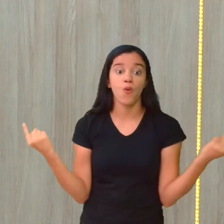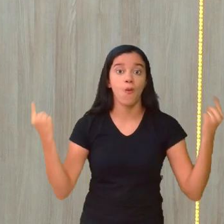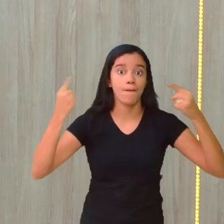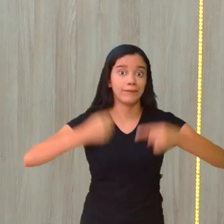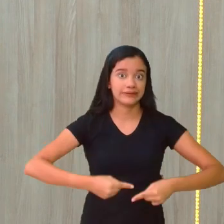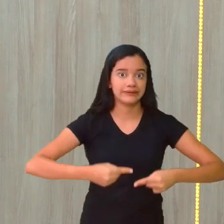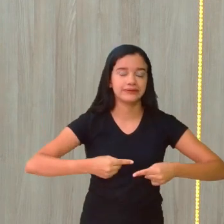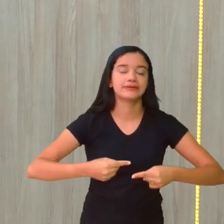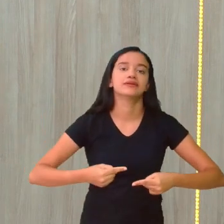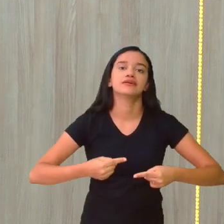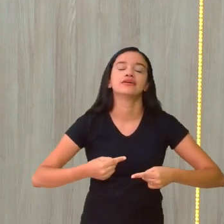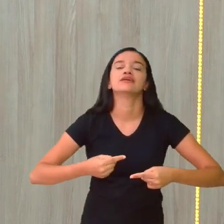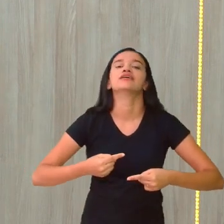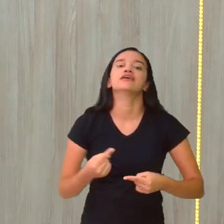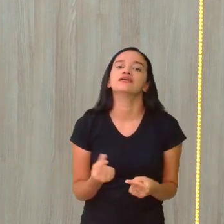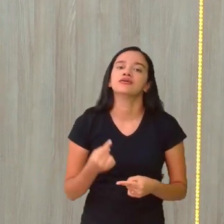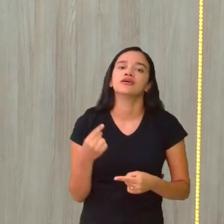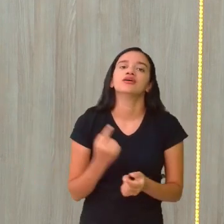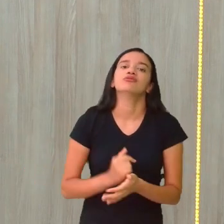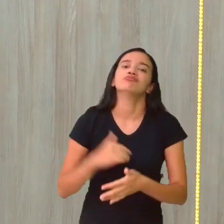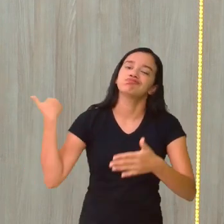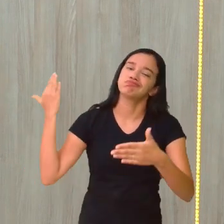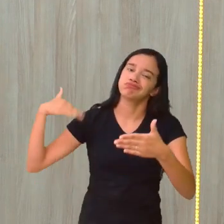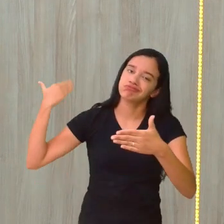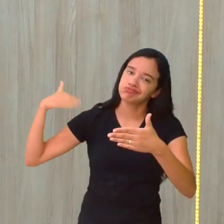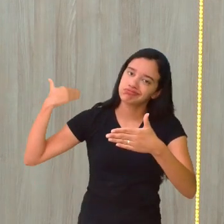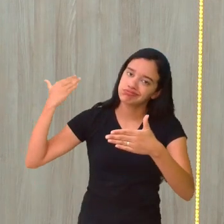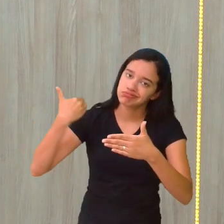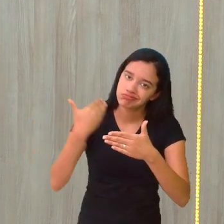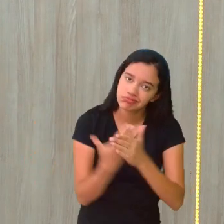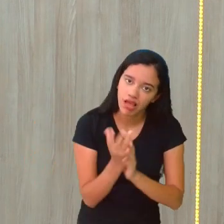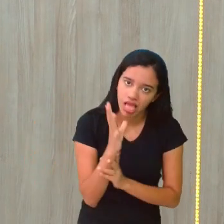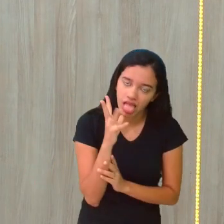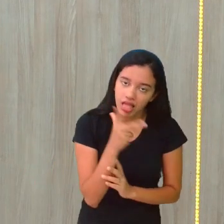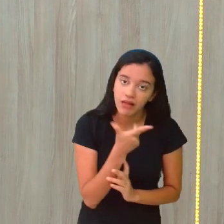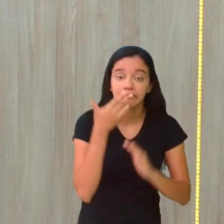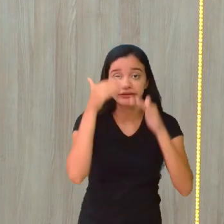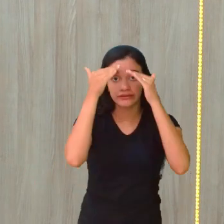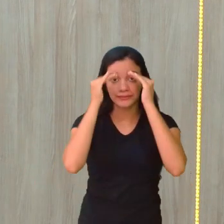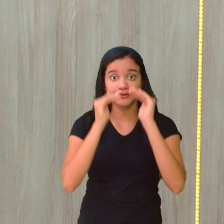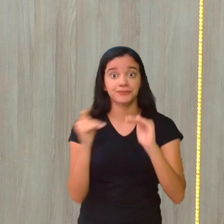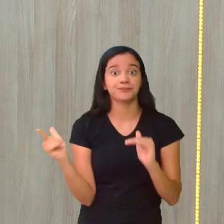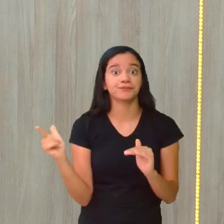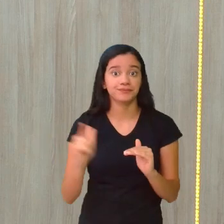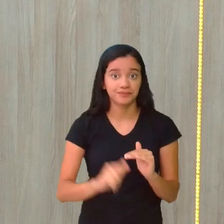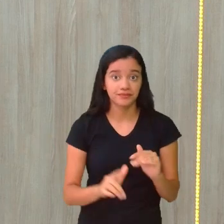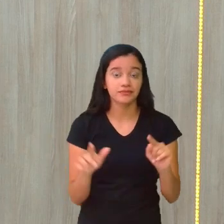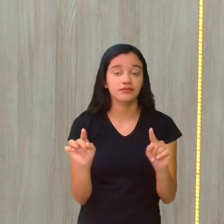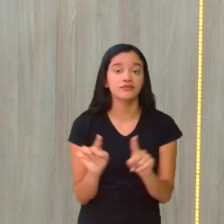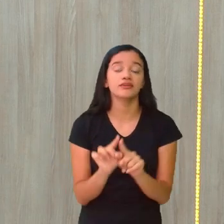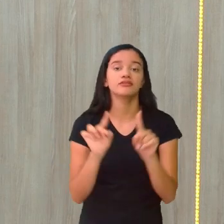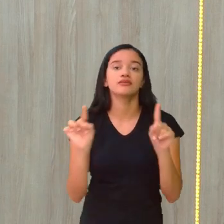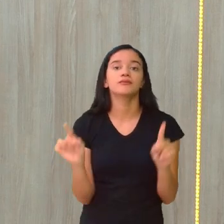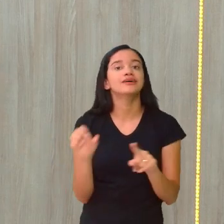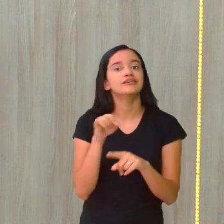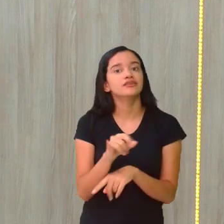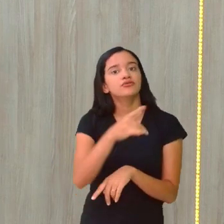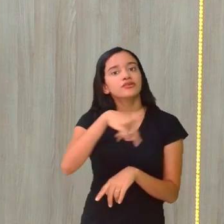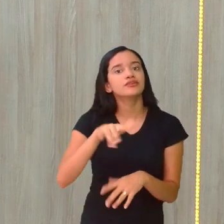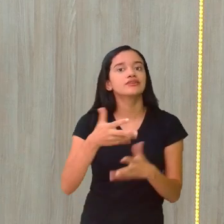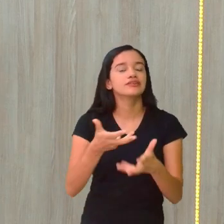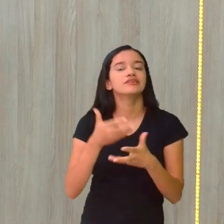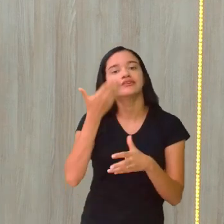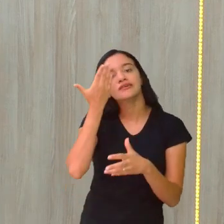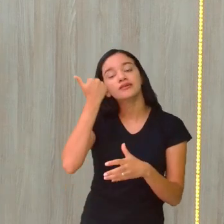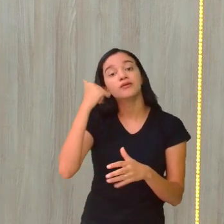o skate, levou-se muito tempo, né, para poder ser respeitada novamente. Mas aí, se você quiser saber